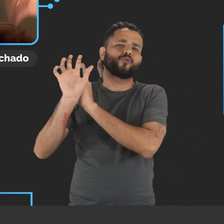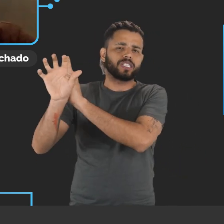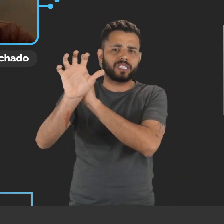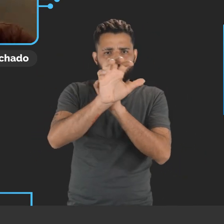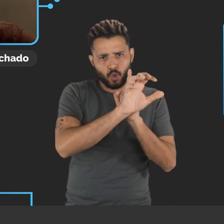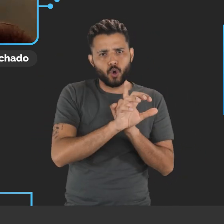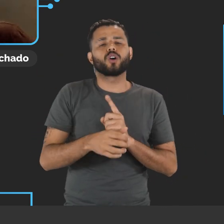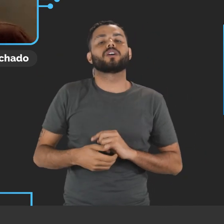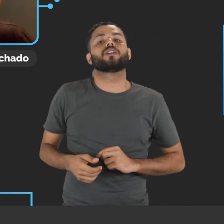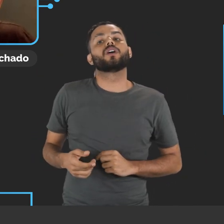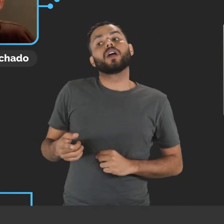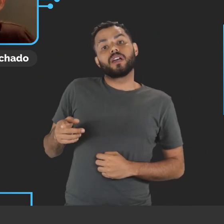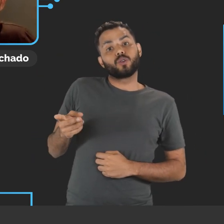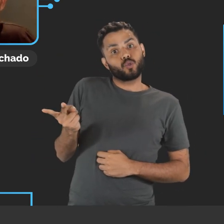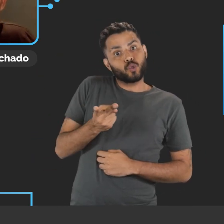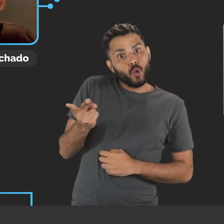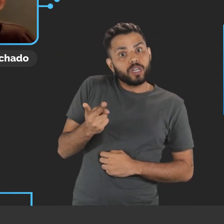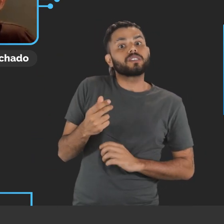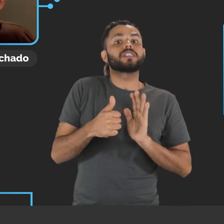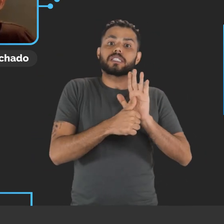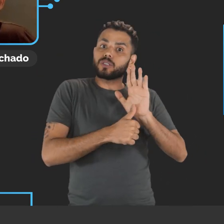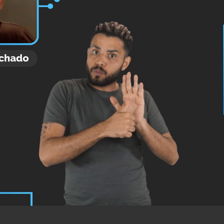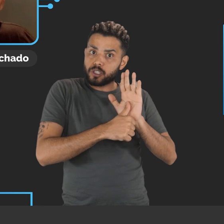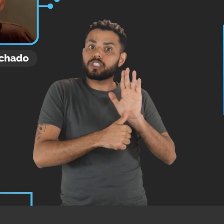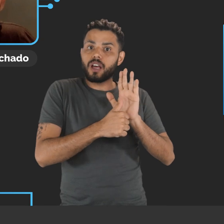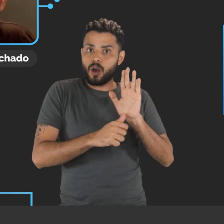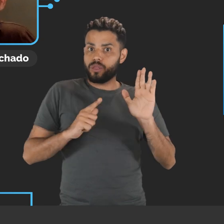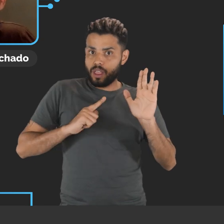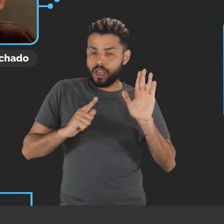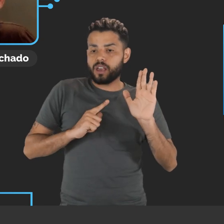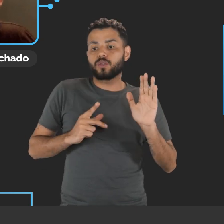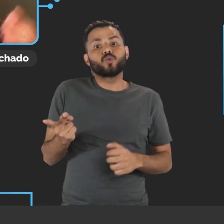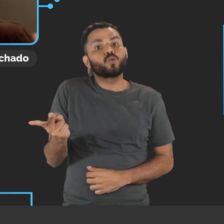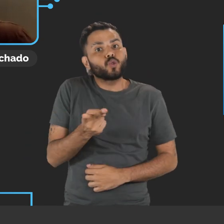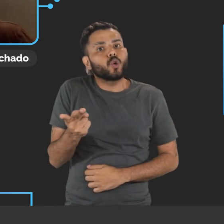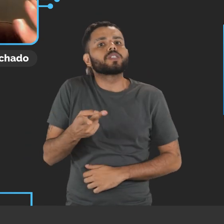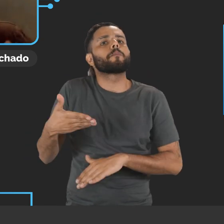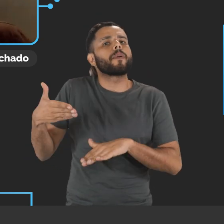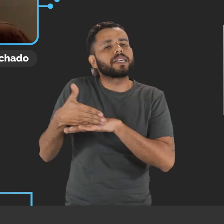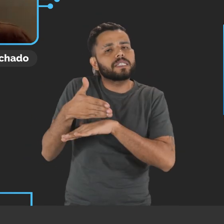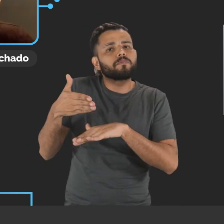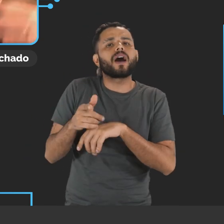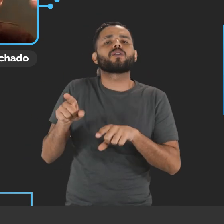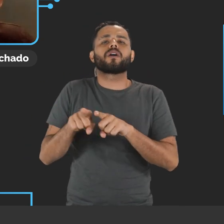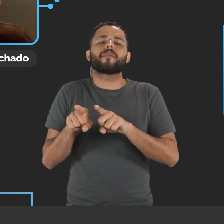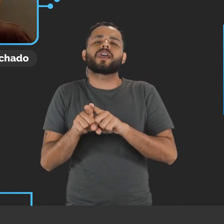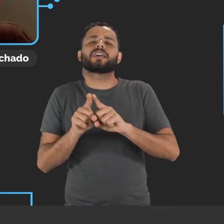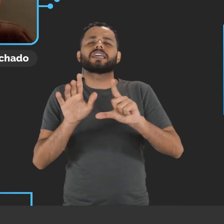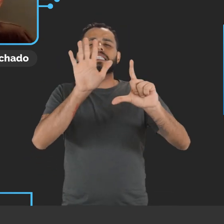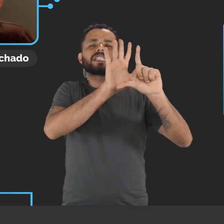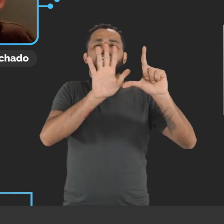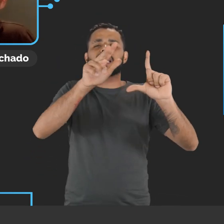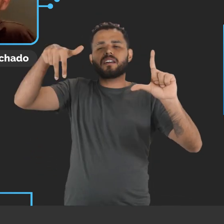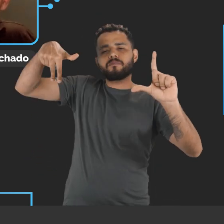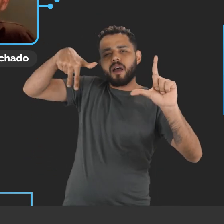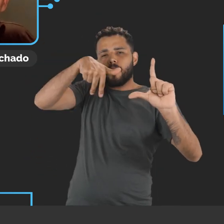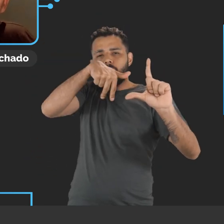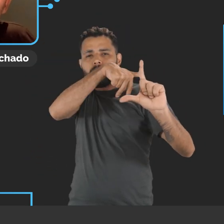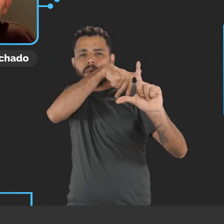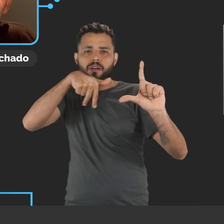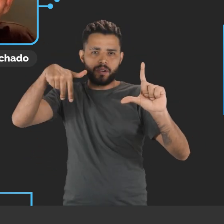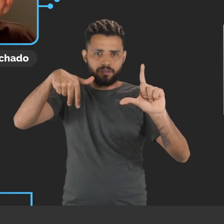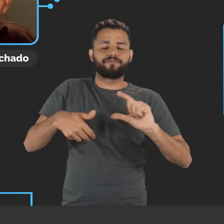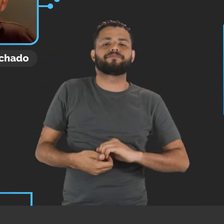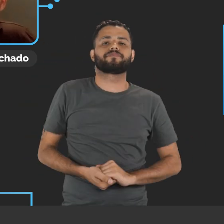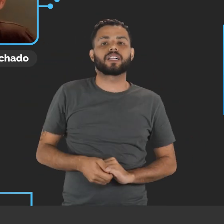influenciadores, são mestres de cerimônia, e é um casal com síndrome de Down, e participaram com a gente como figurantes de algumas cenas que a gente gravou